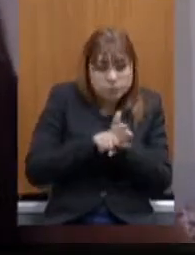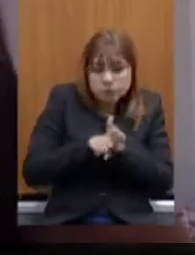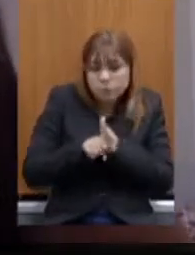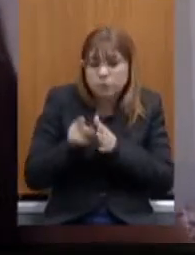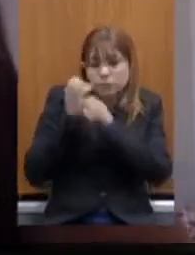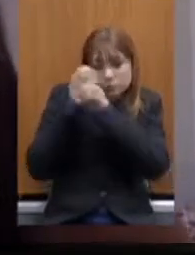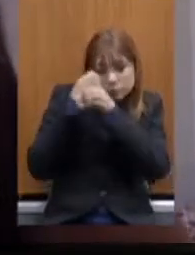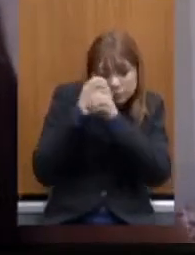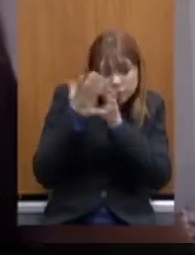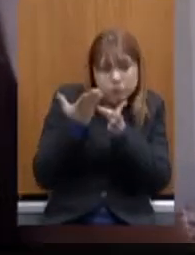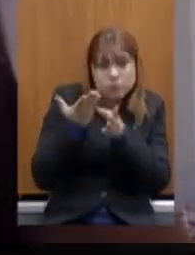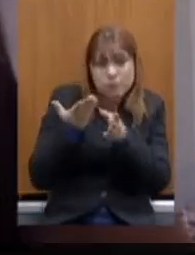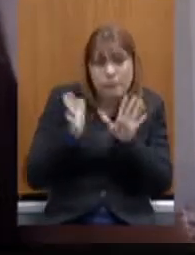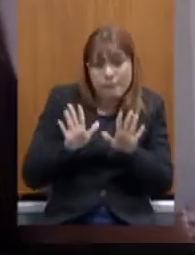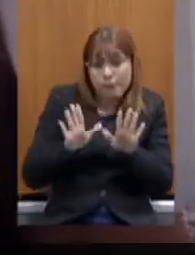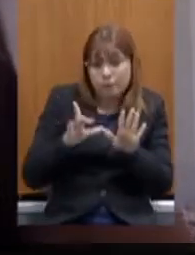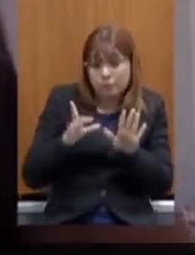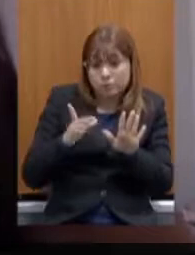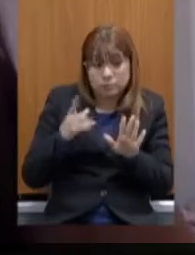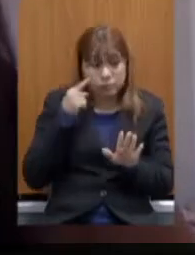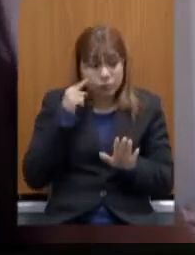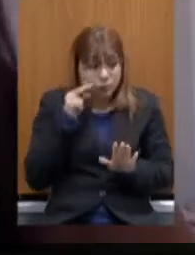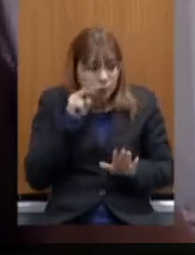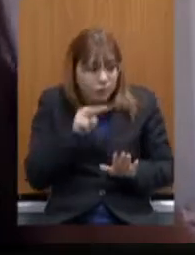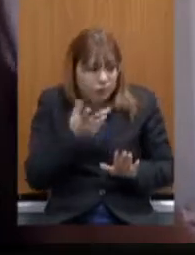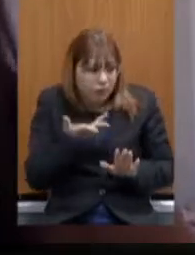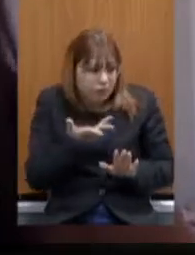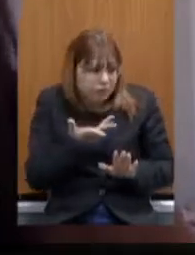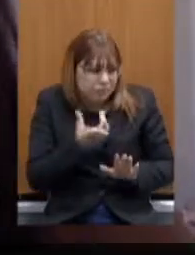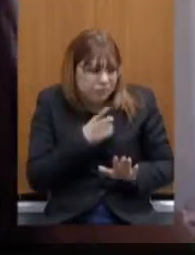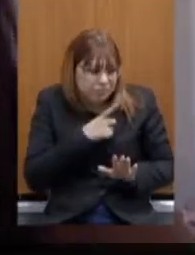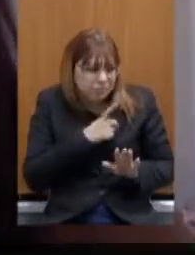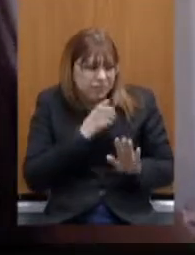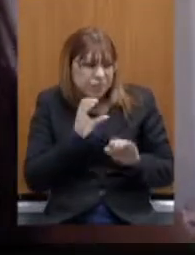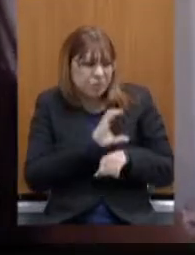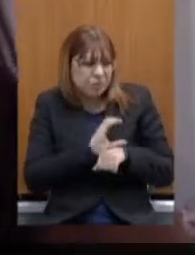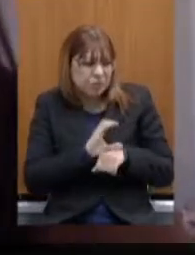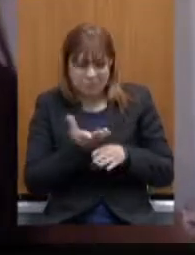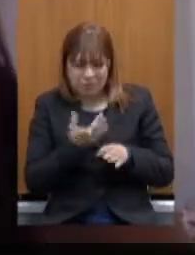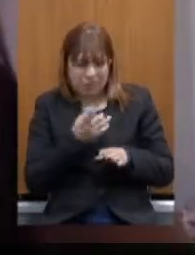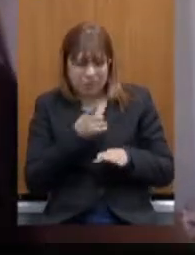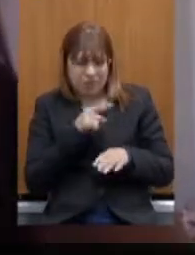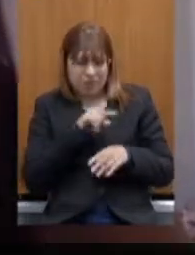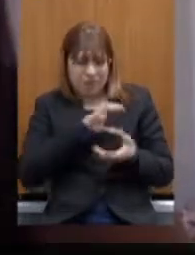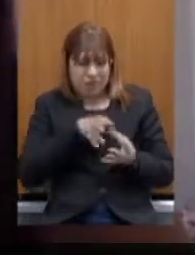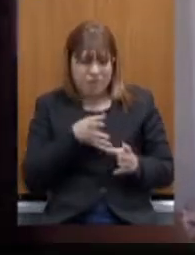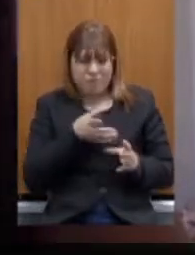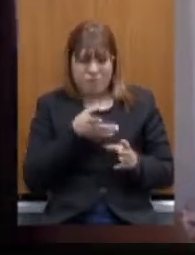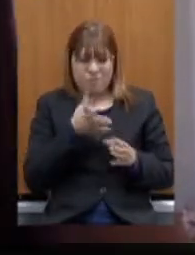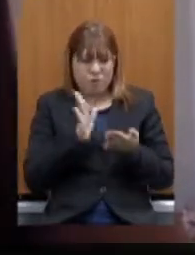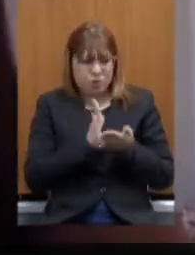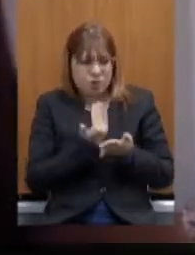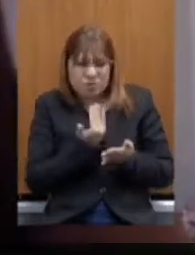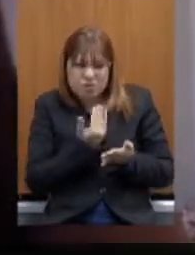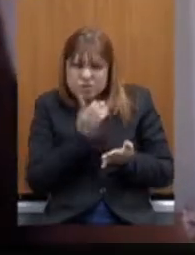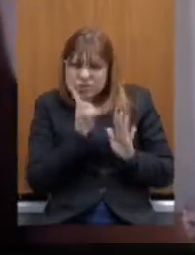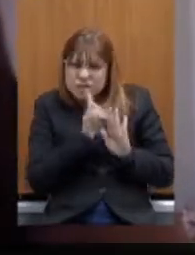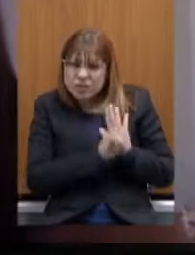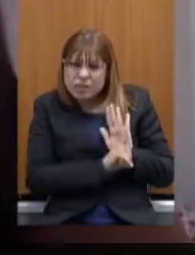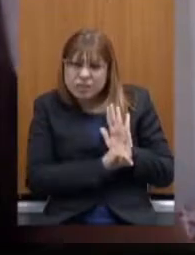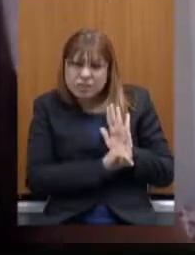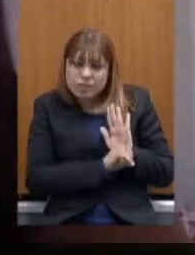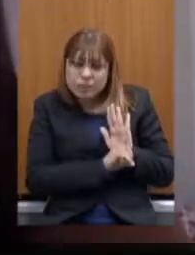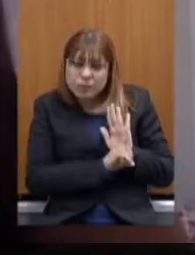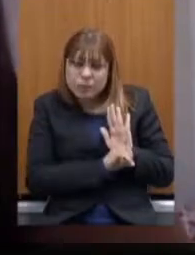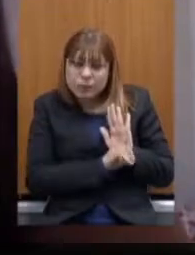que nos retira direitos e tira direito de professores e professoras que estão desde 2011 sem reajuste